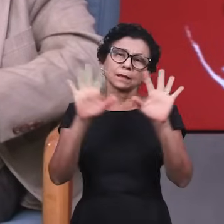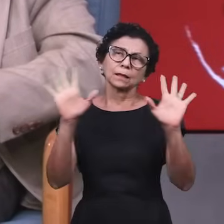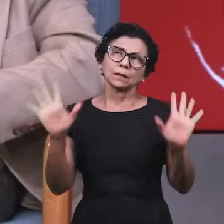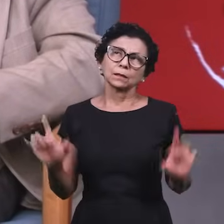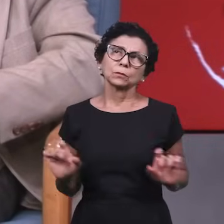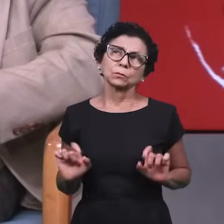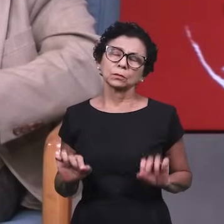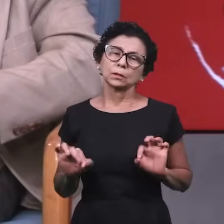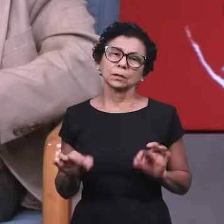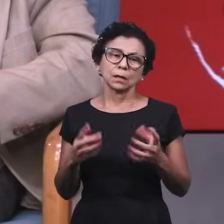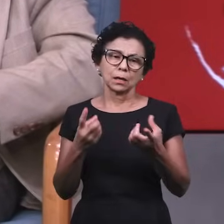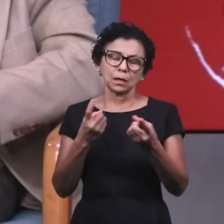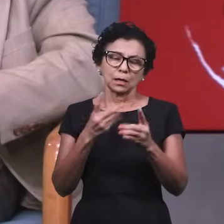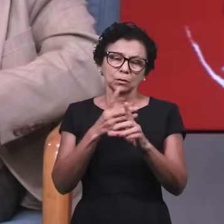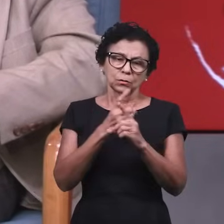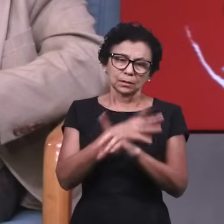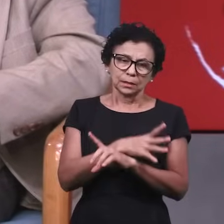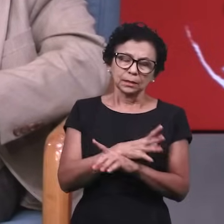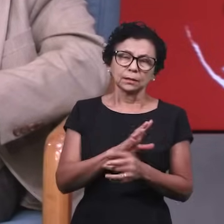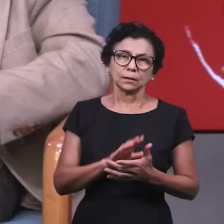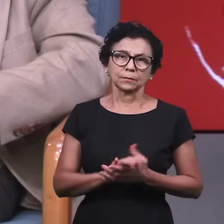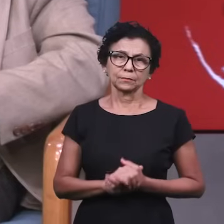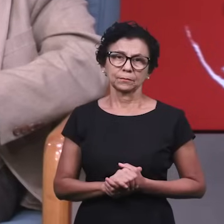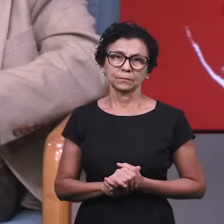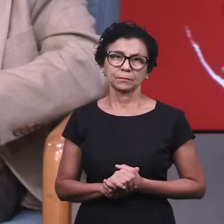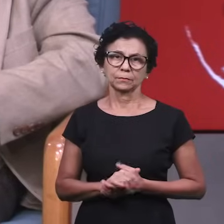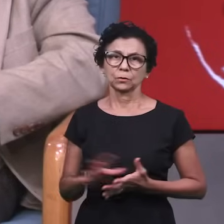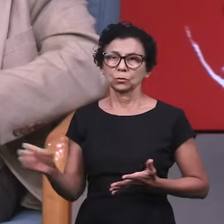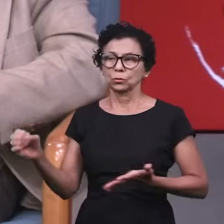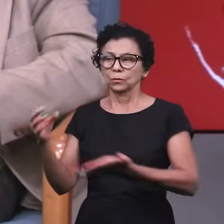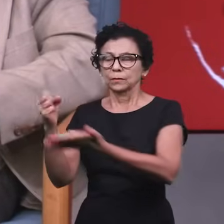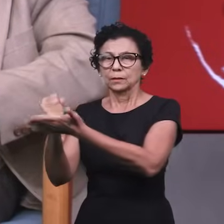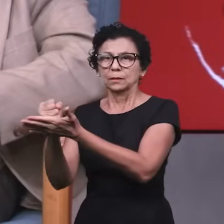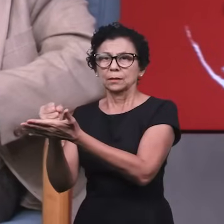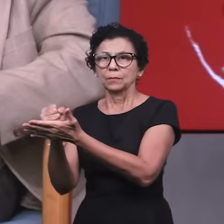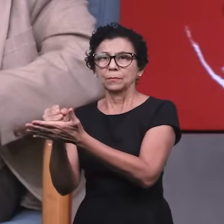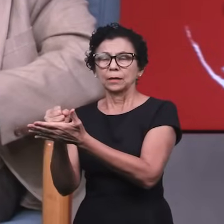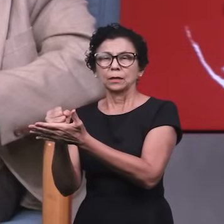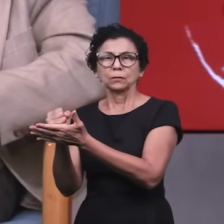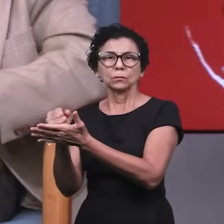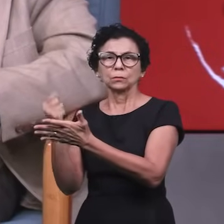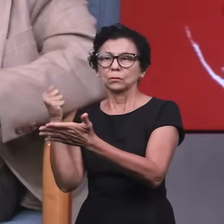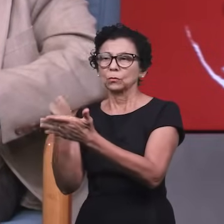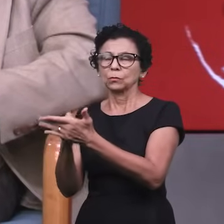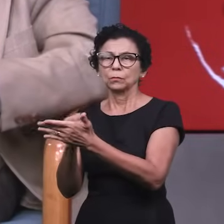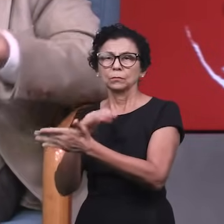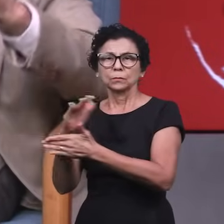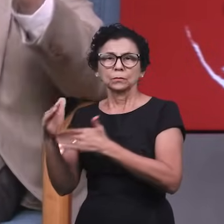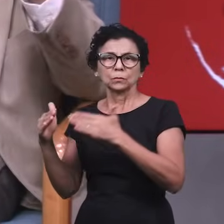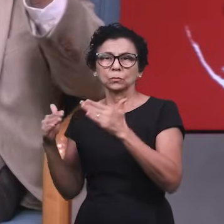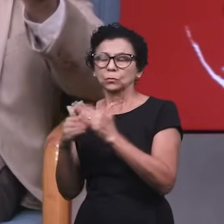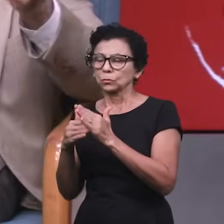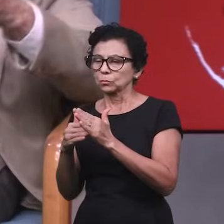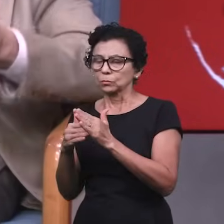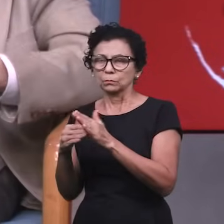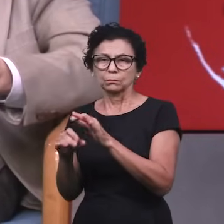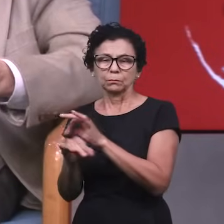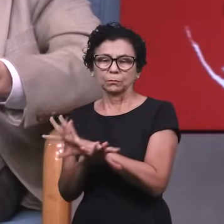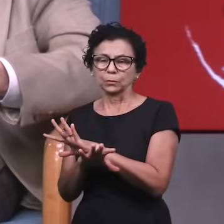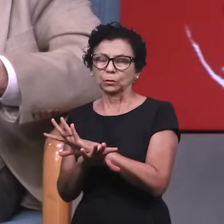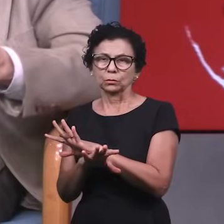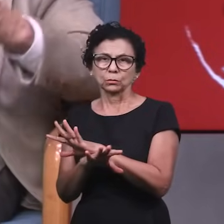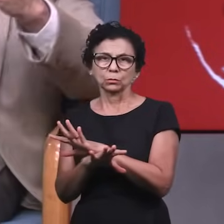doutrina ela fecha no Novo Testamento, porque era um projeto estabelecido. Como a Bíblia